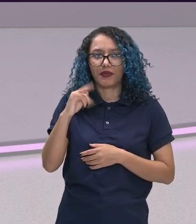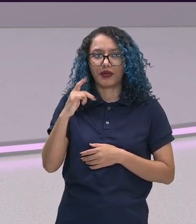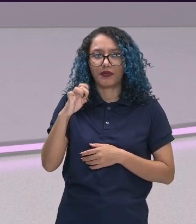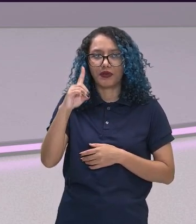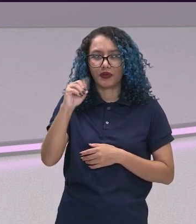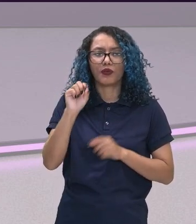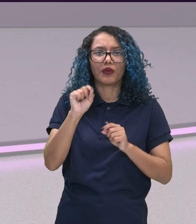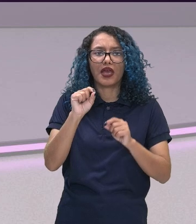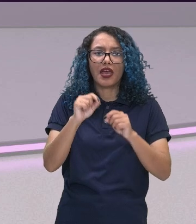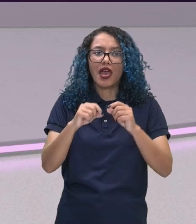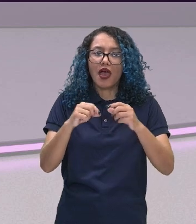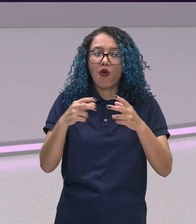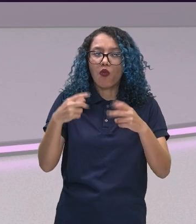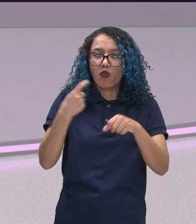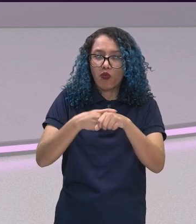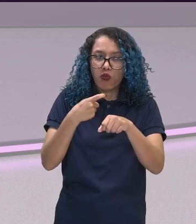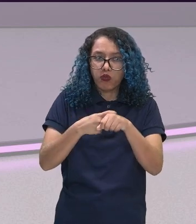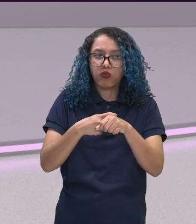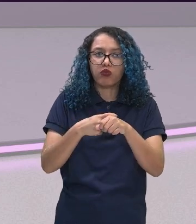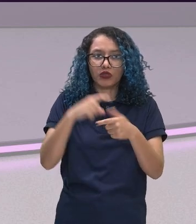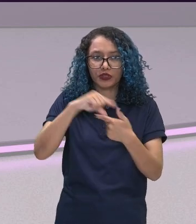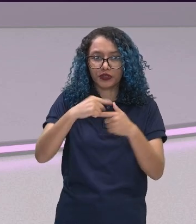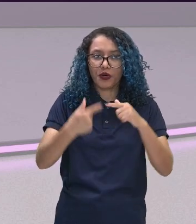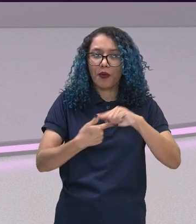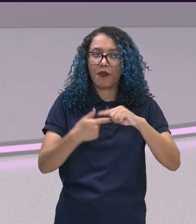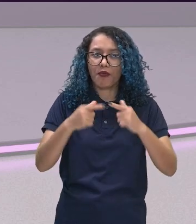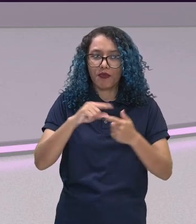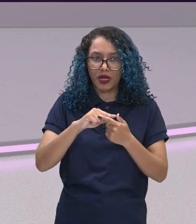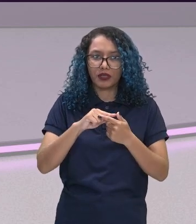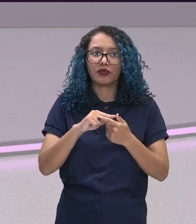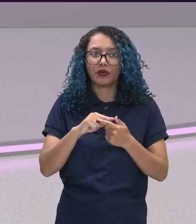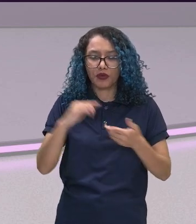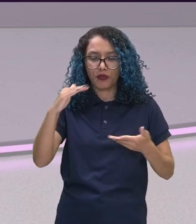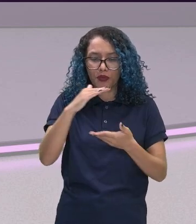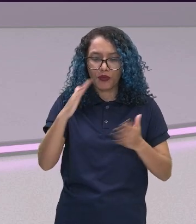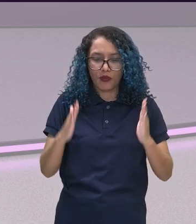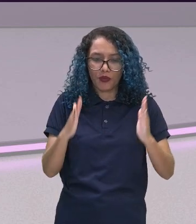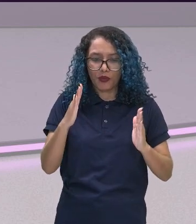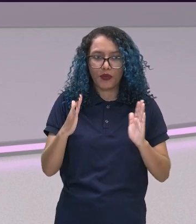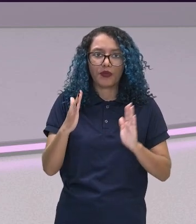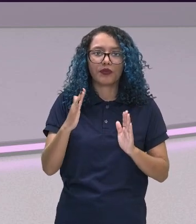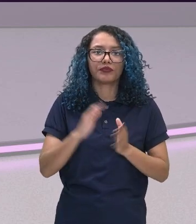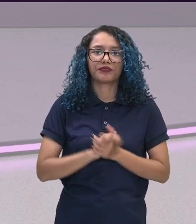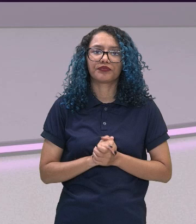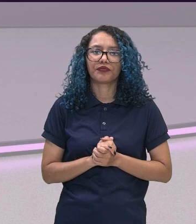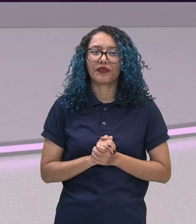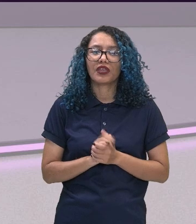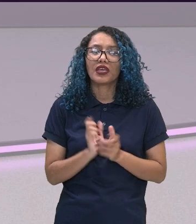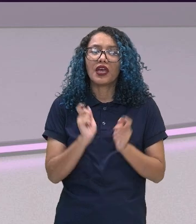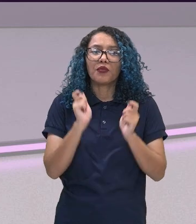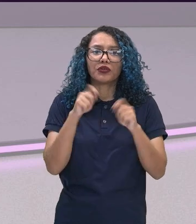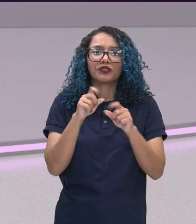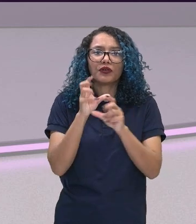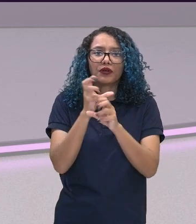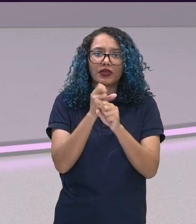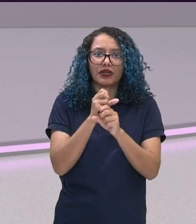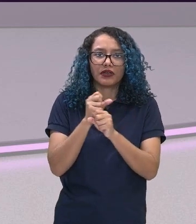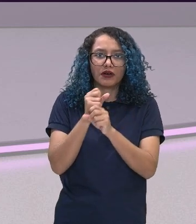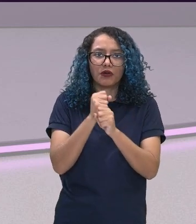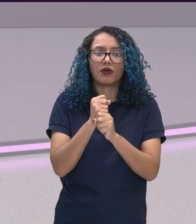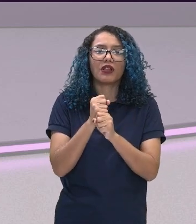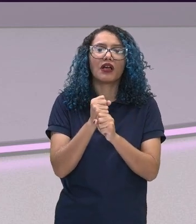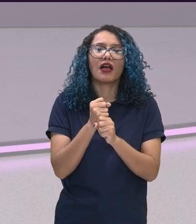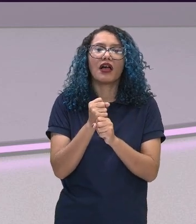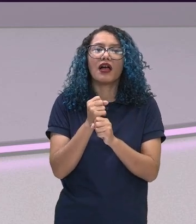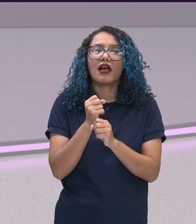sólido geométrico formado por 6 faces retangulares e o seu volume é dado pelo produto das medidas do seu comprimento, da sua largura e da